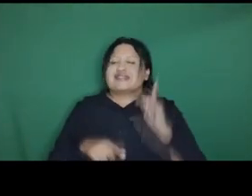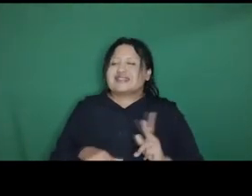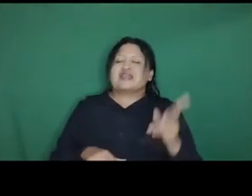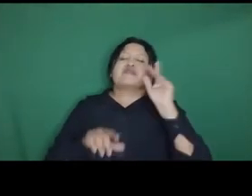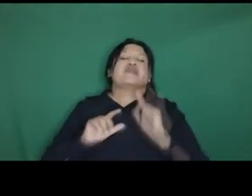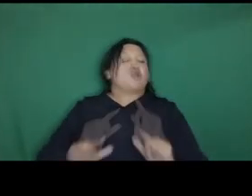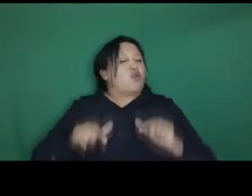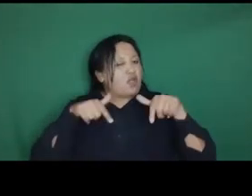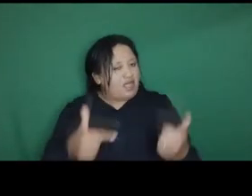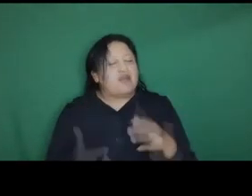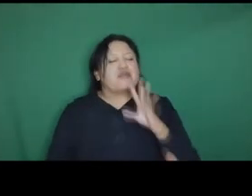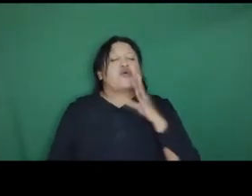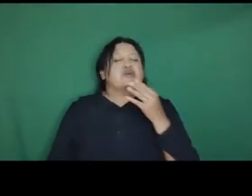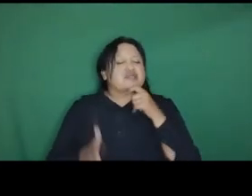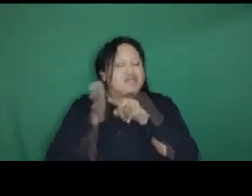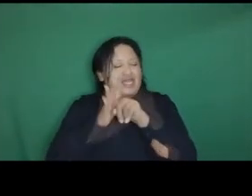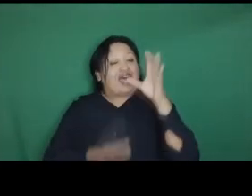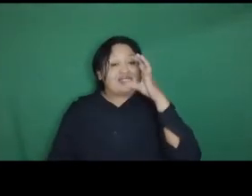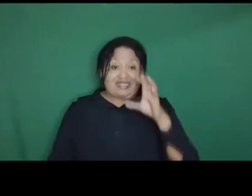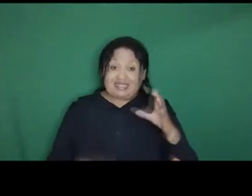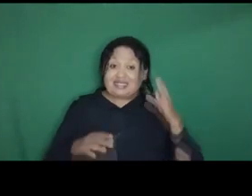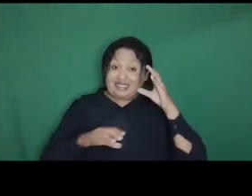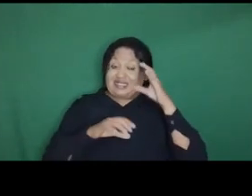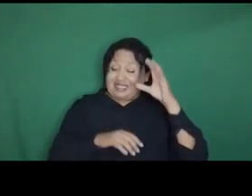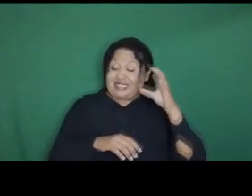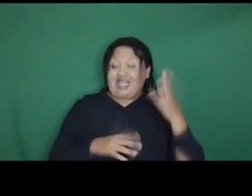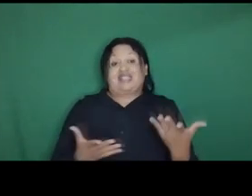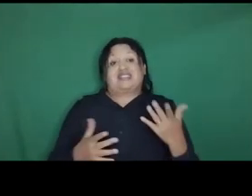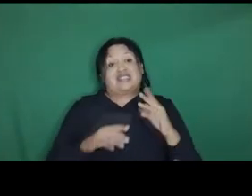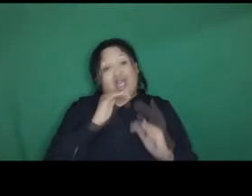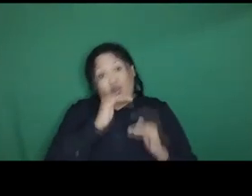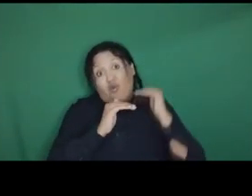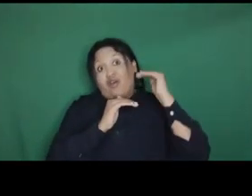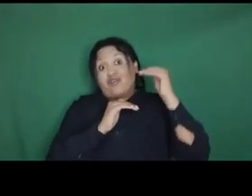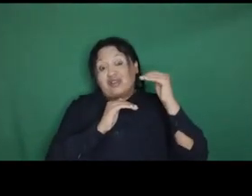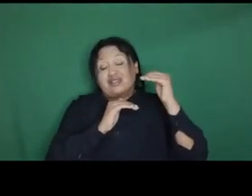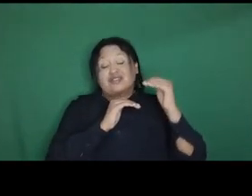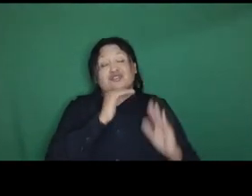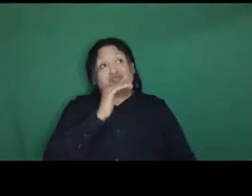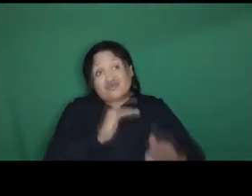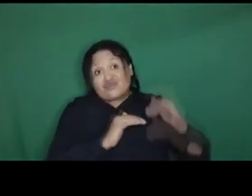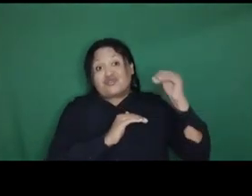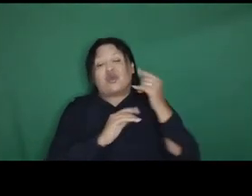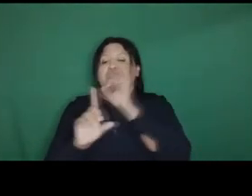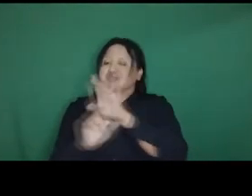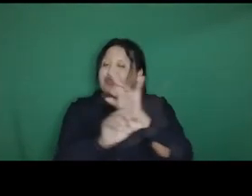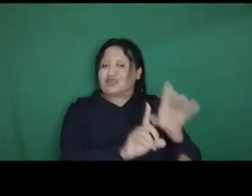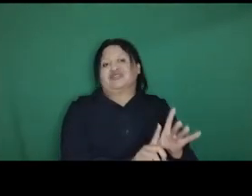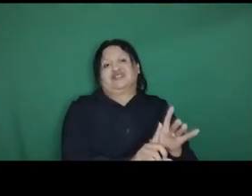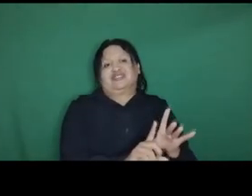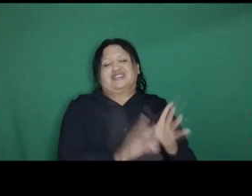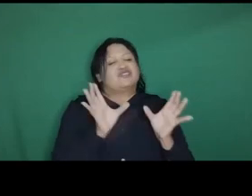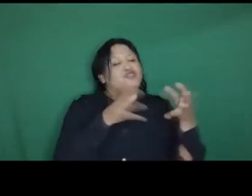que permite ao indivíduo o avanço o desenvolvimento o crescimento individualmente e na coletividade então gente